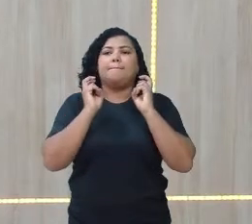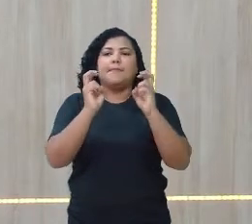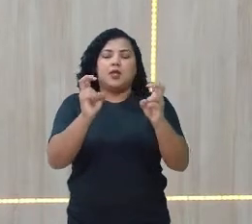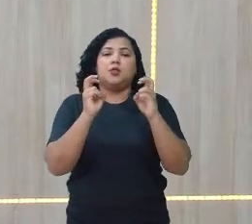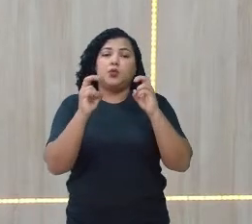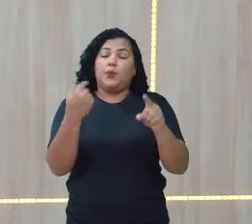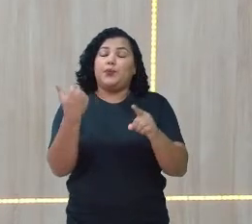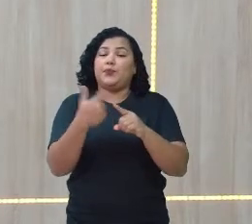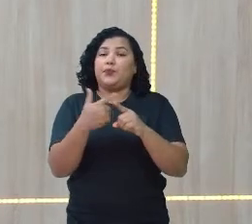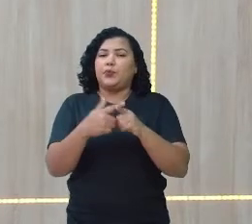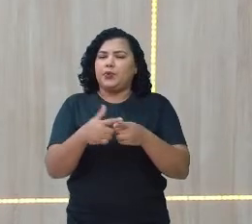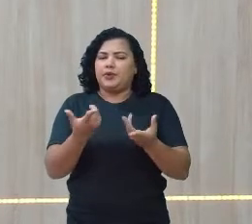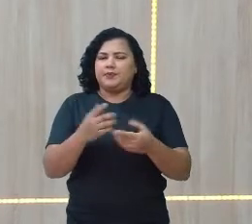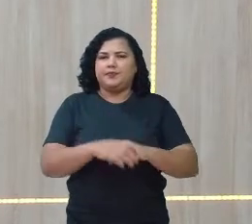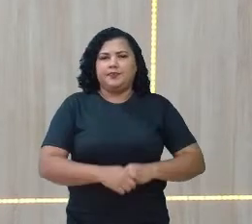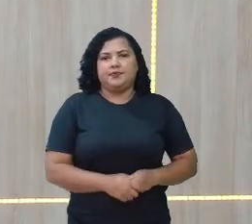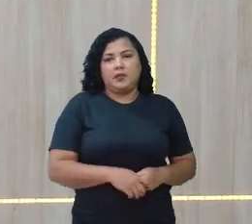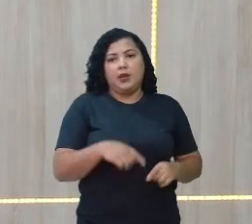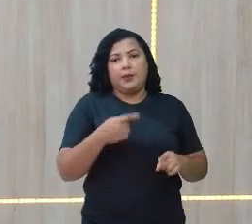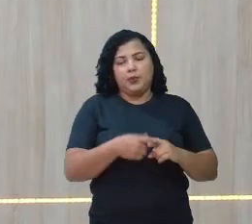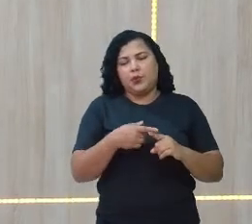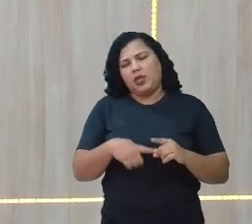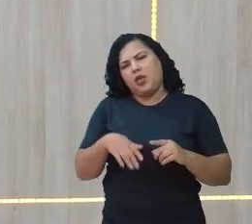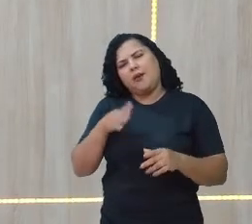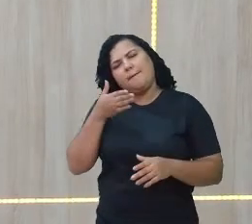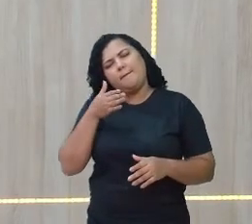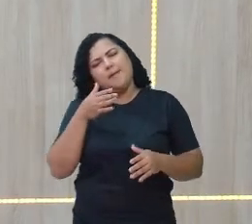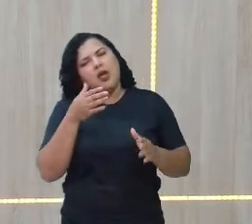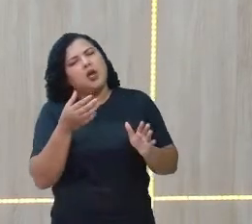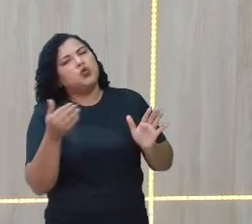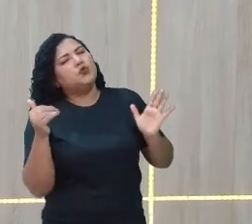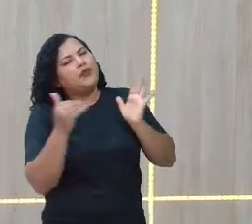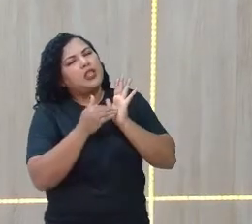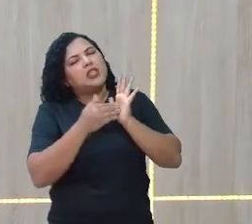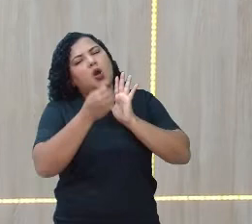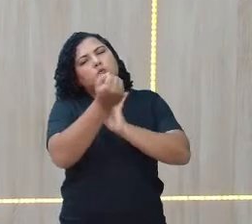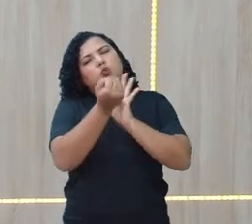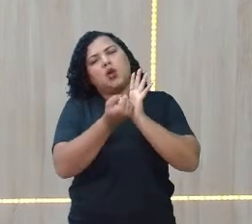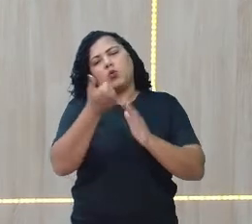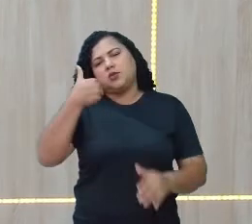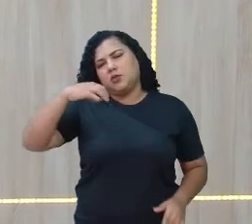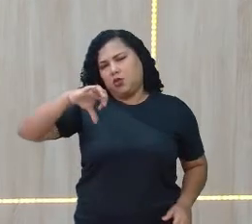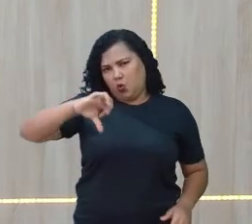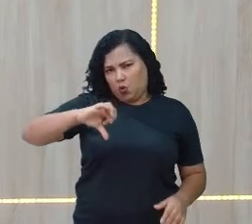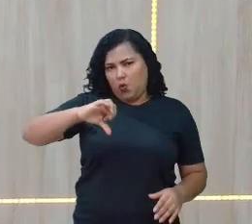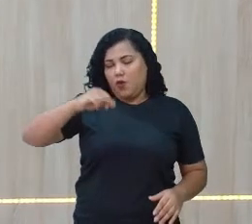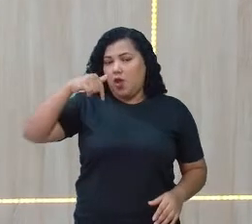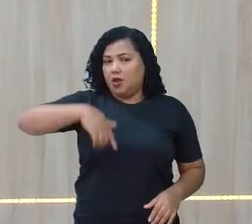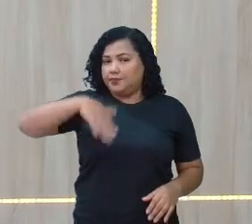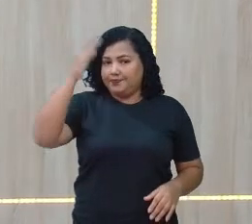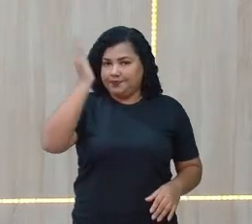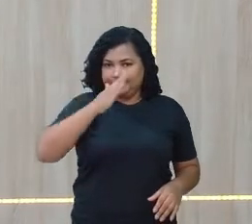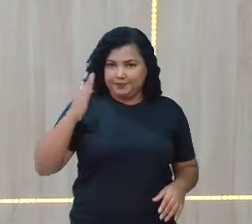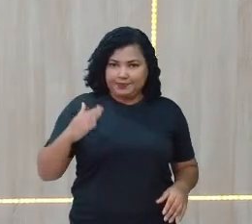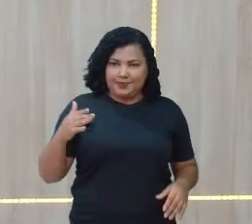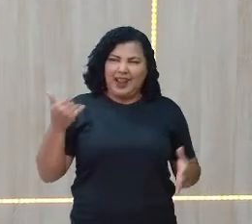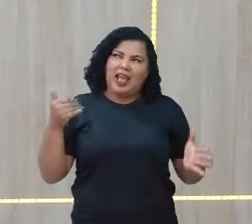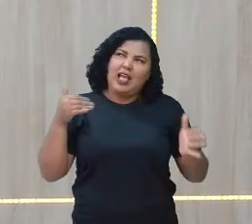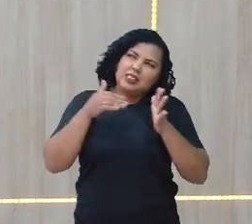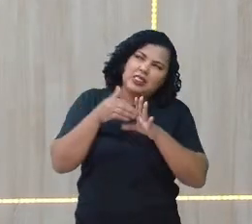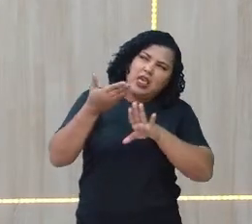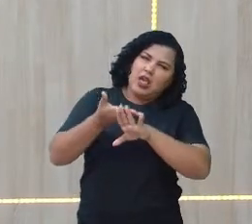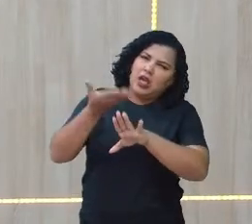é o seguinte, no final do século XIX, nas últimas décadas do século XIX, né, no Brasil, e até